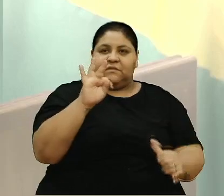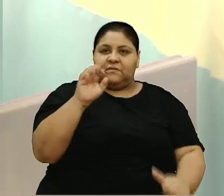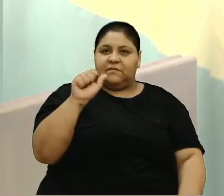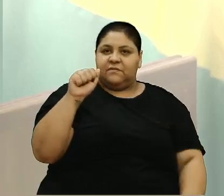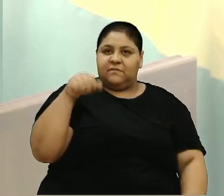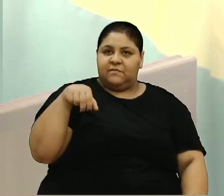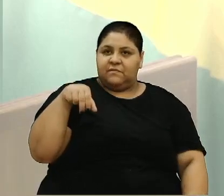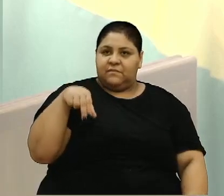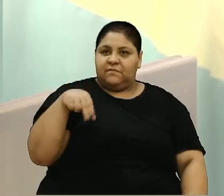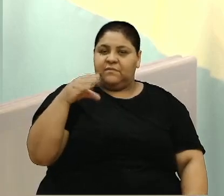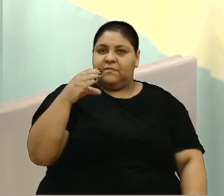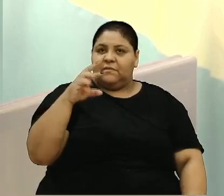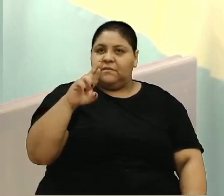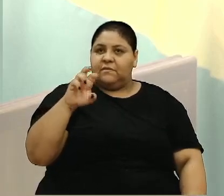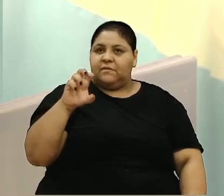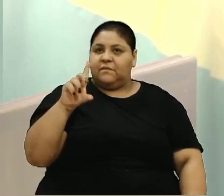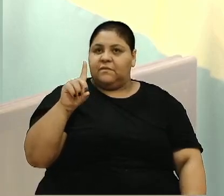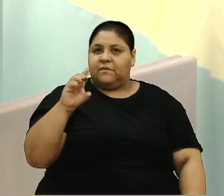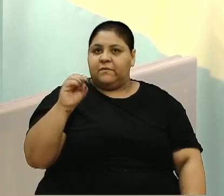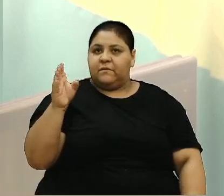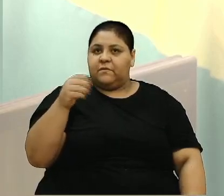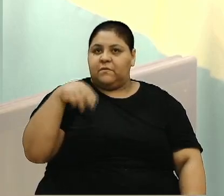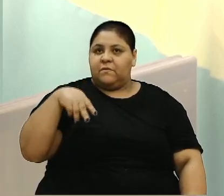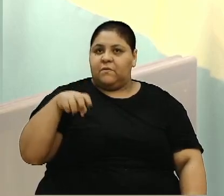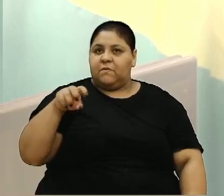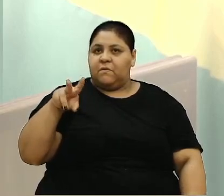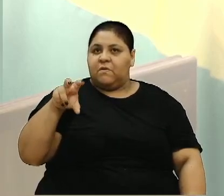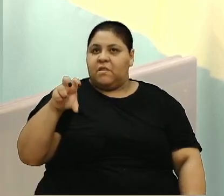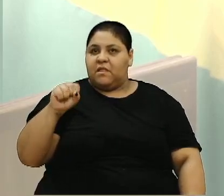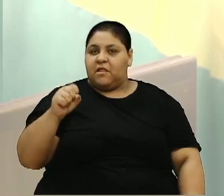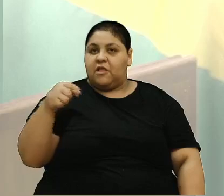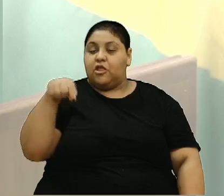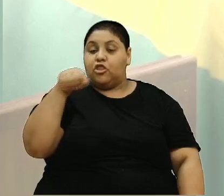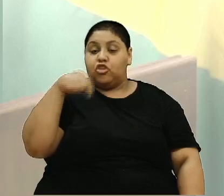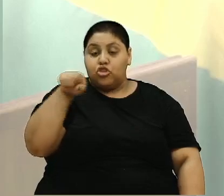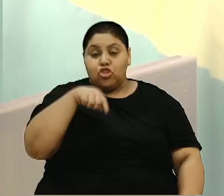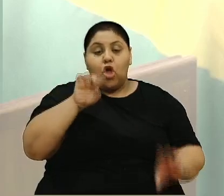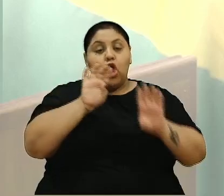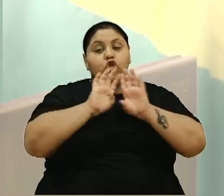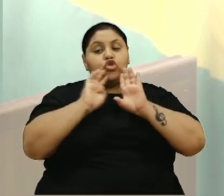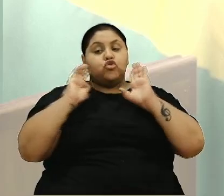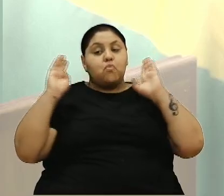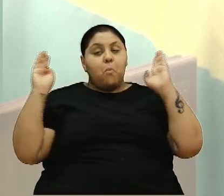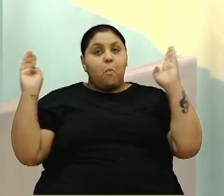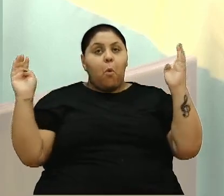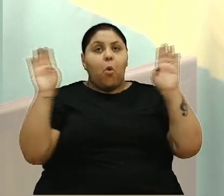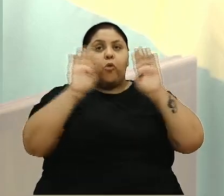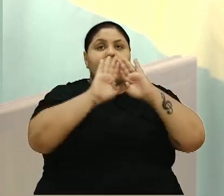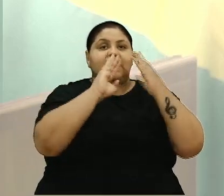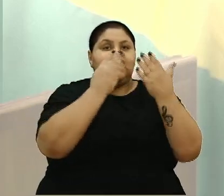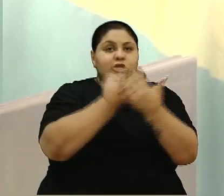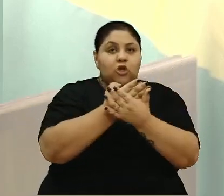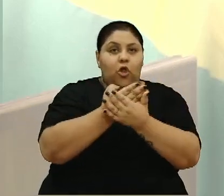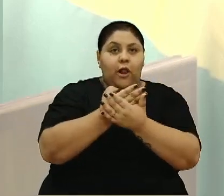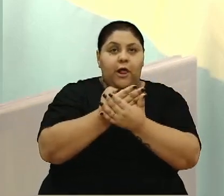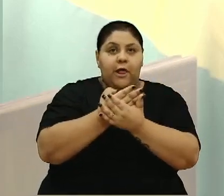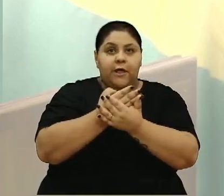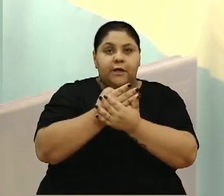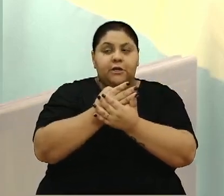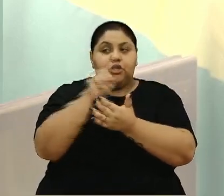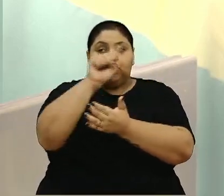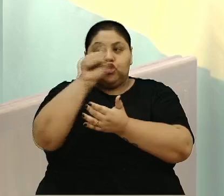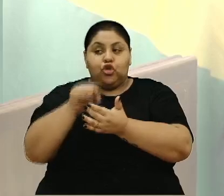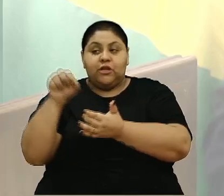Neves. E também nós, né? Muitas vezes os muros das escolas da Zona Norte, a gente